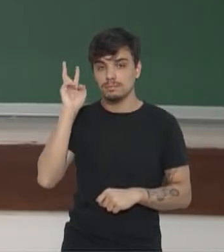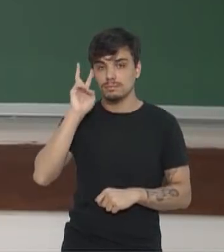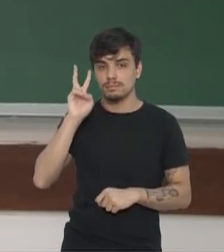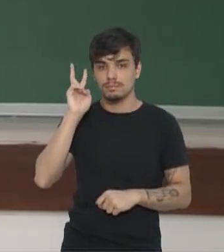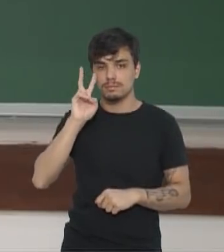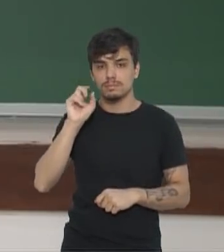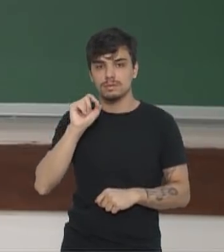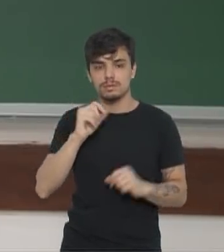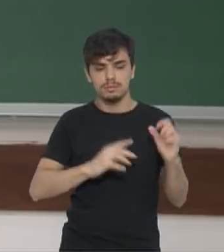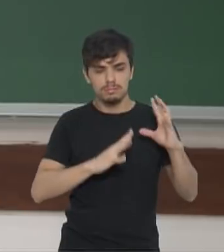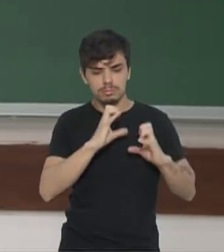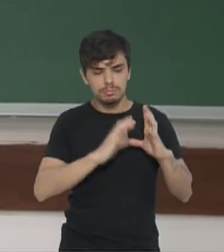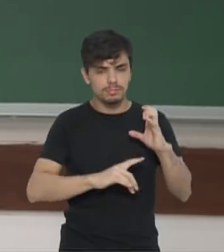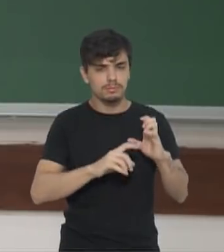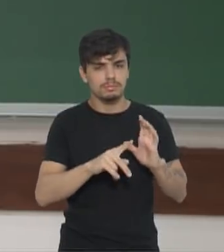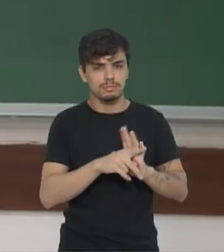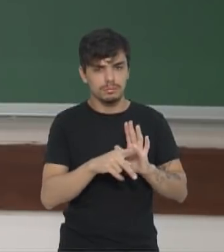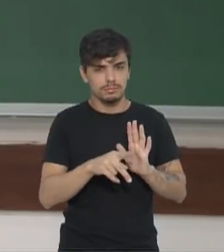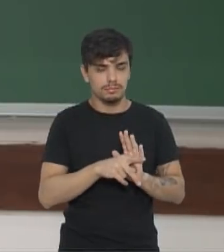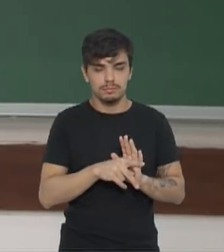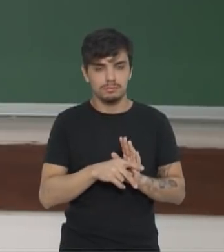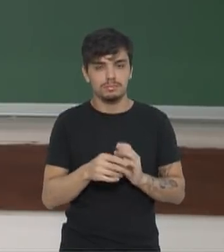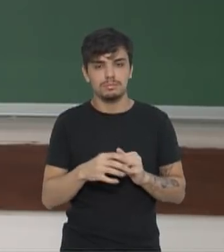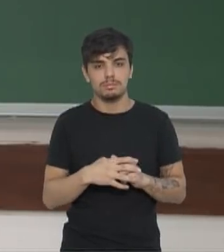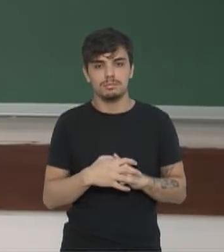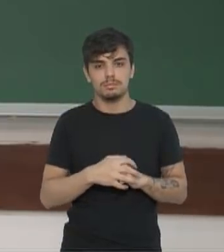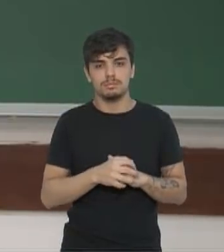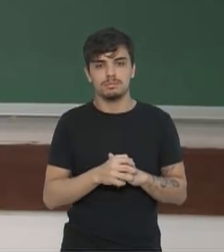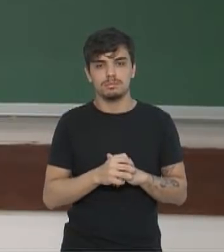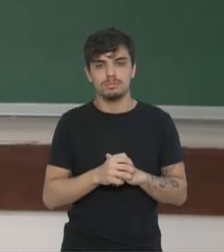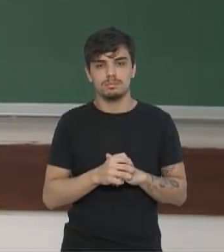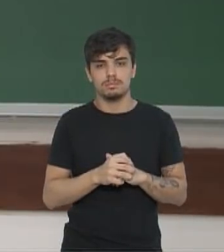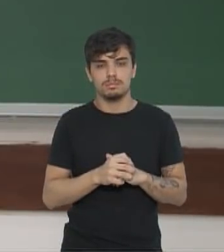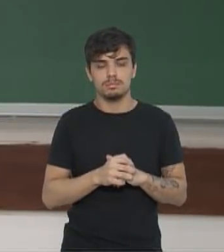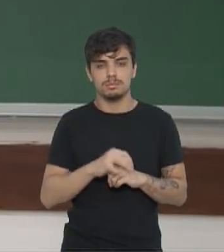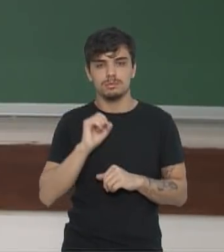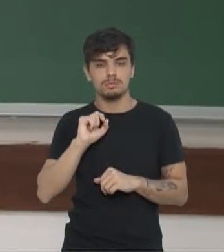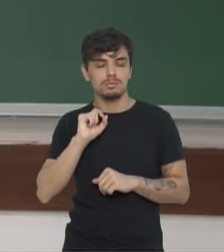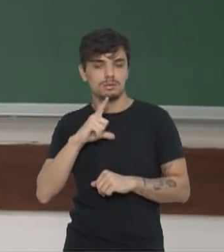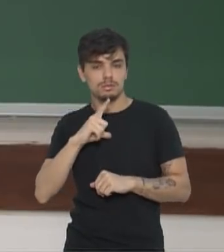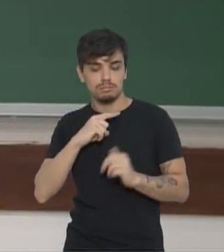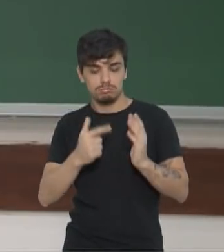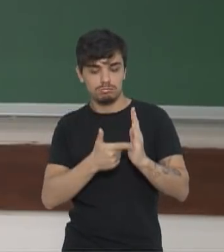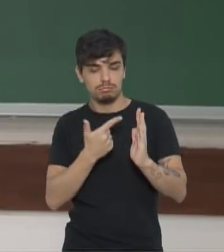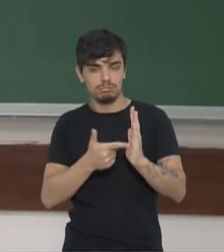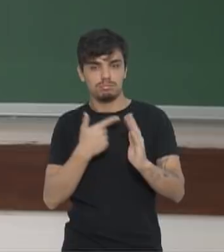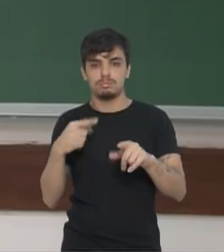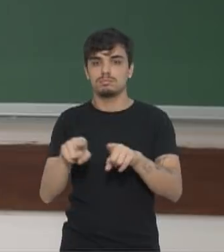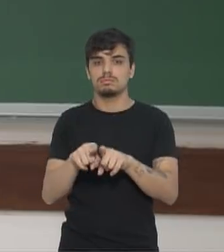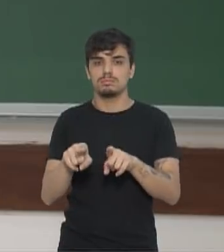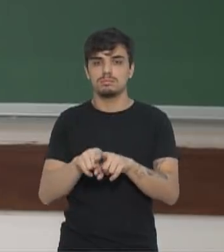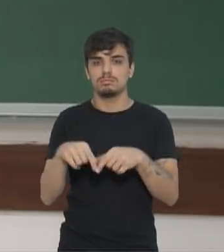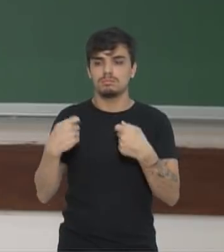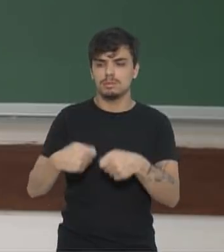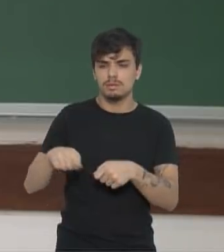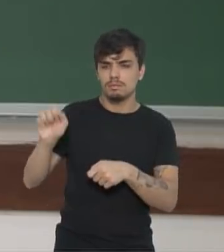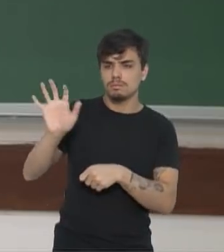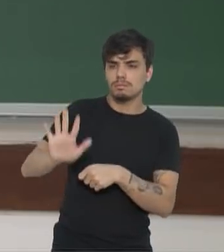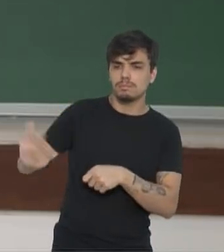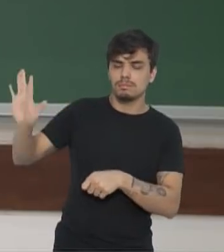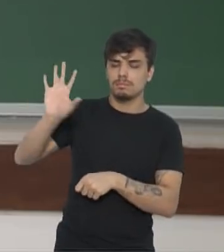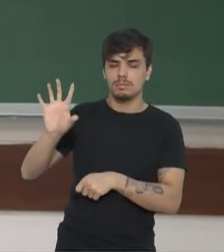essas confrontações, enfim, o que eu tinha de livro e o que eu precisava com